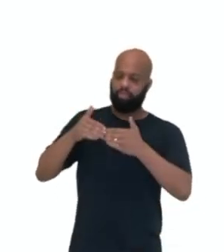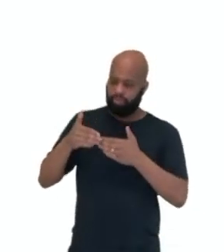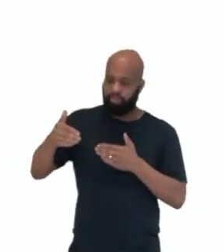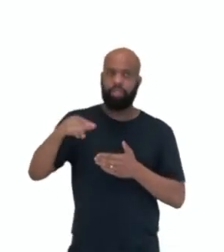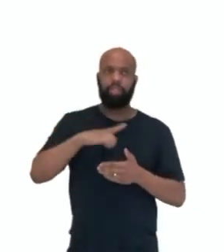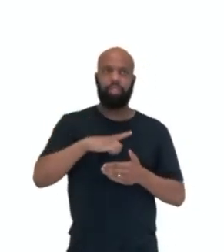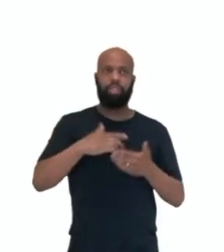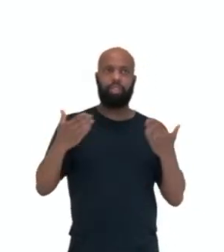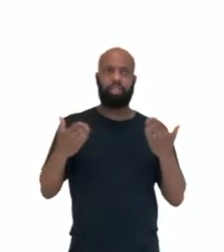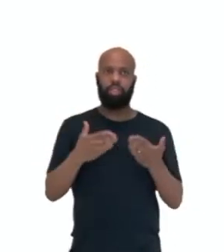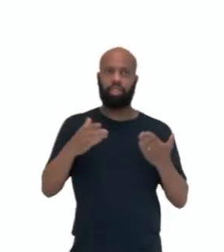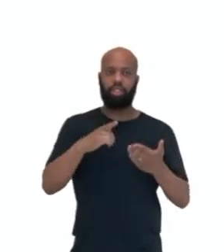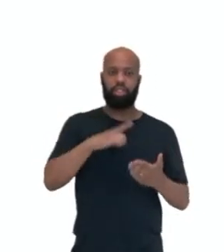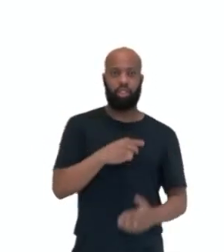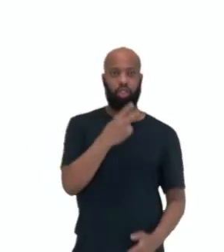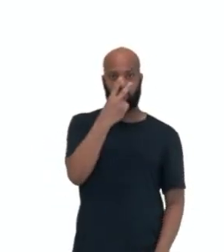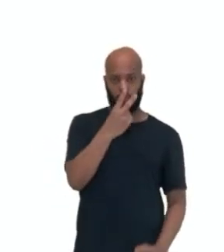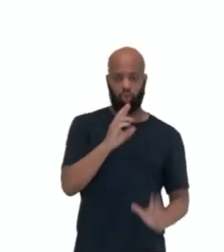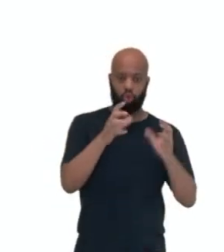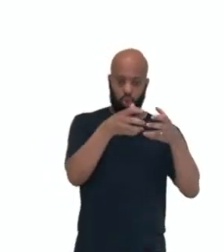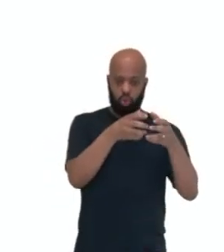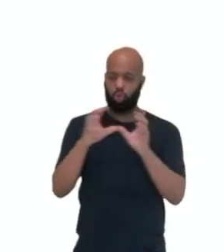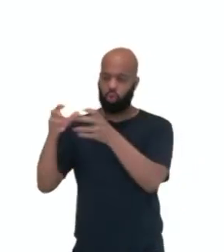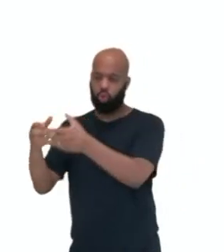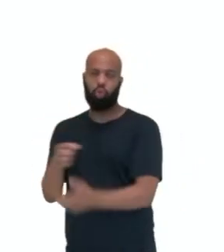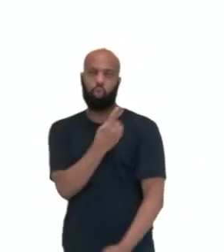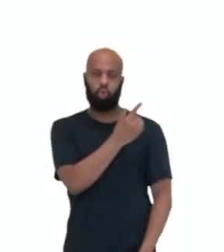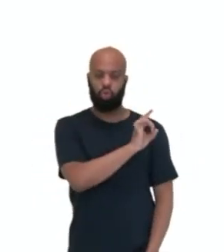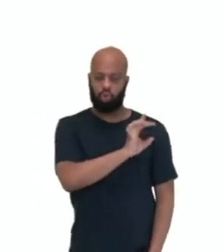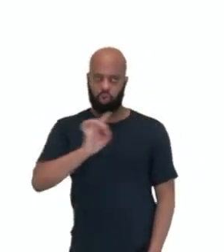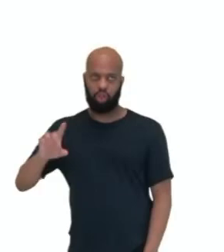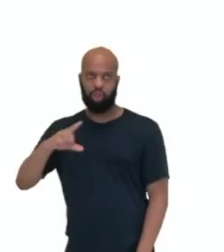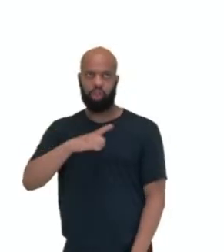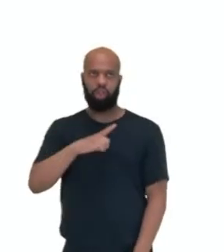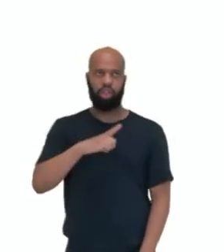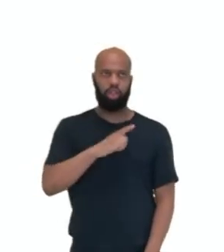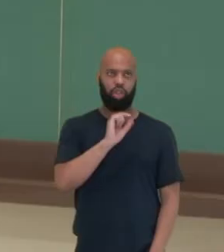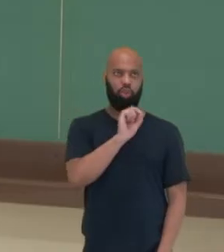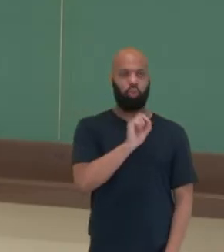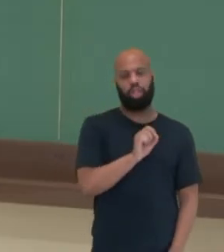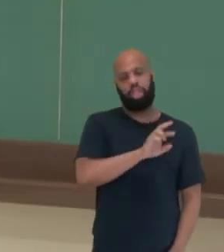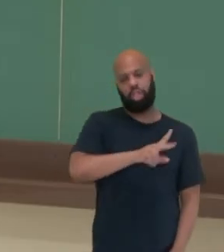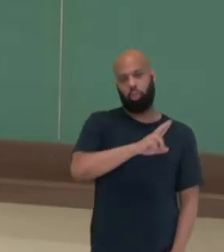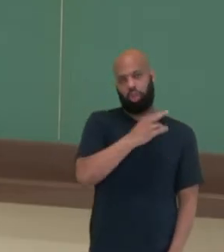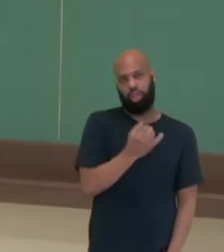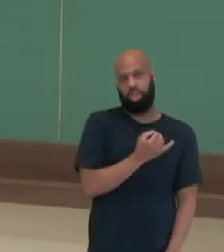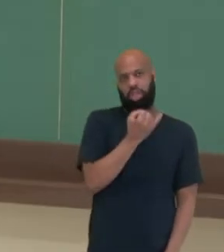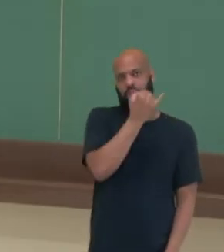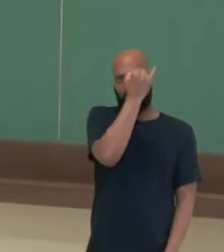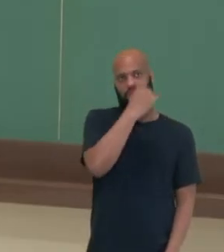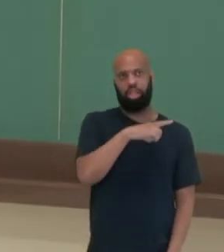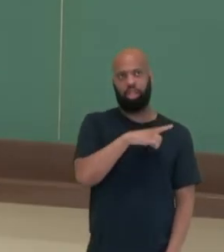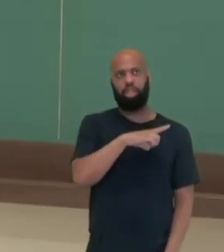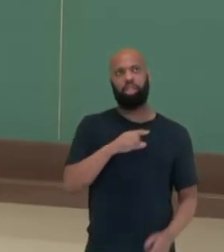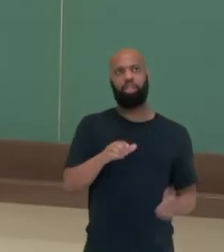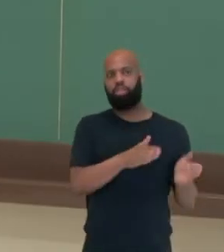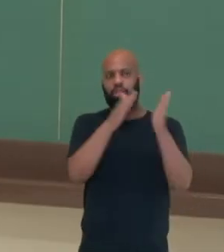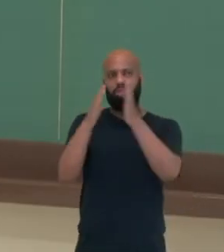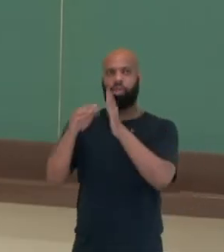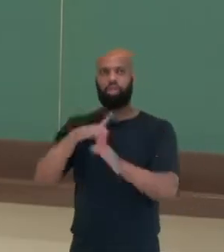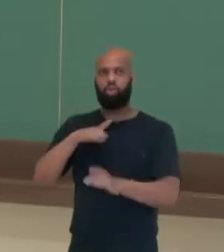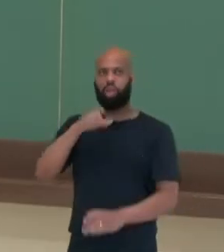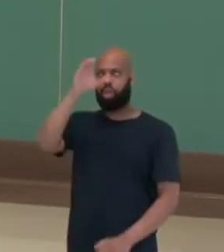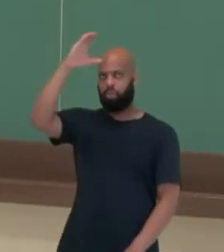são apresentados dois aminoácidos, um de cada grupo. Aqui nós temos o não essencial, a glicina, e nós temos